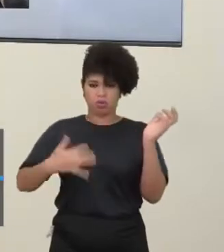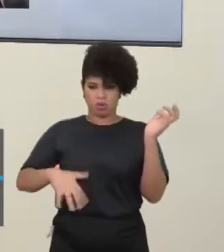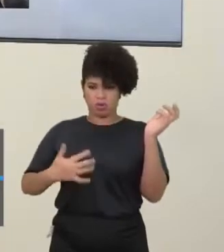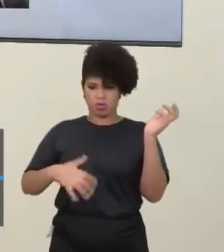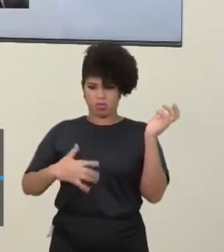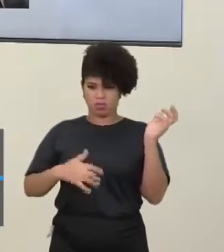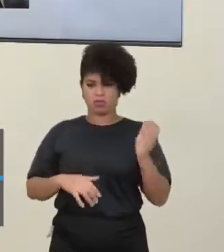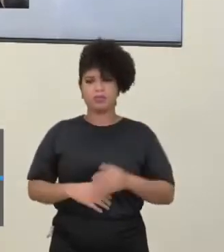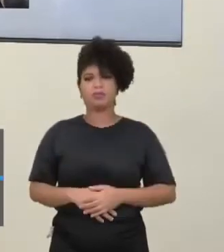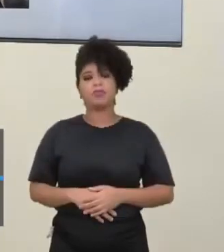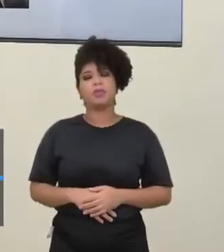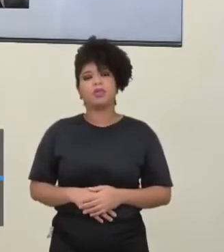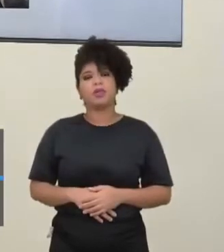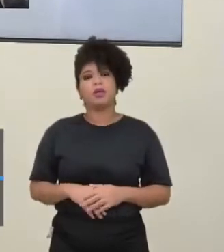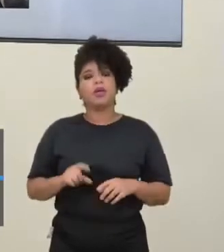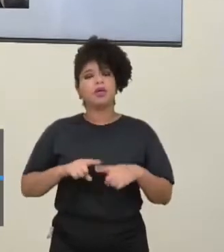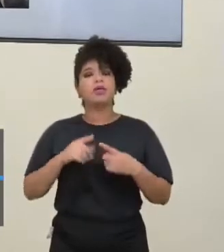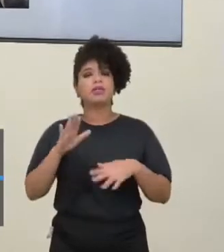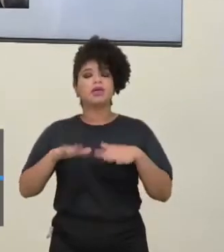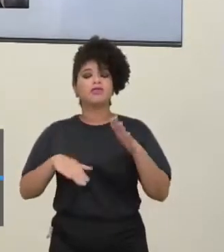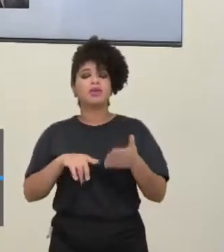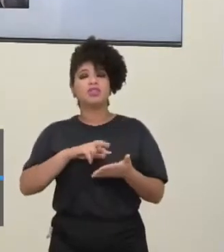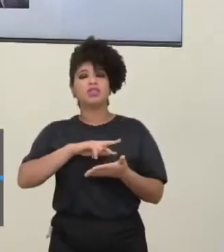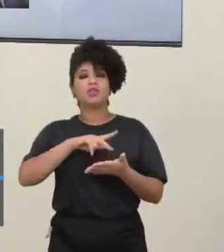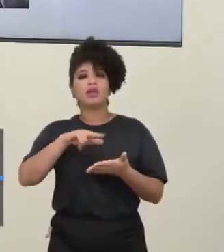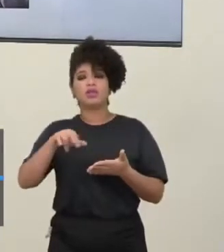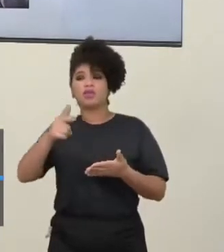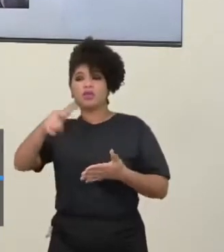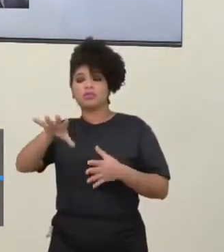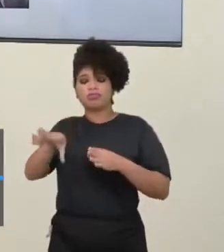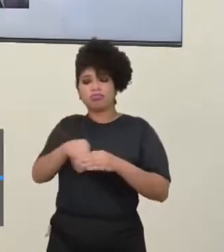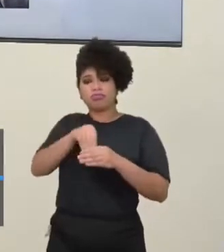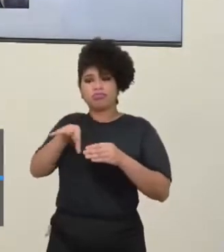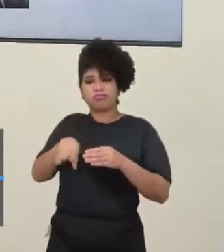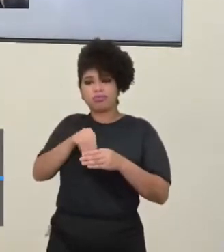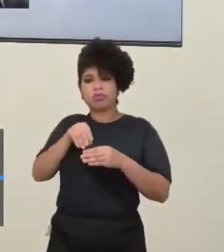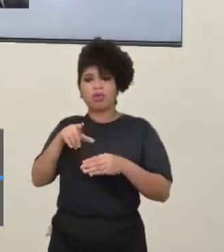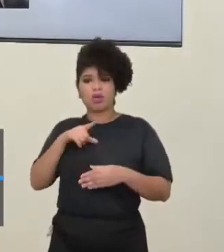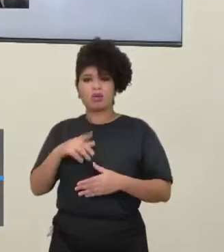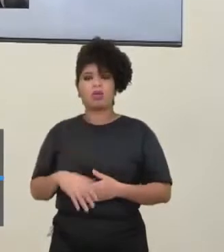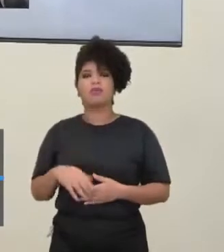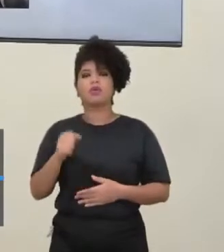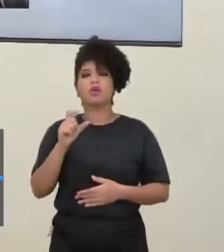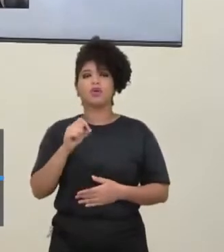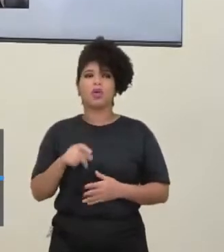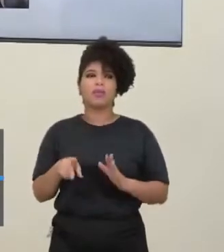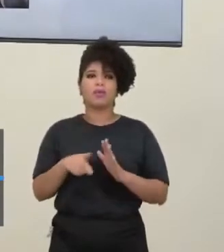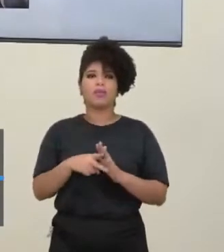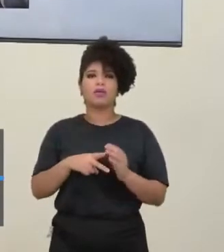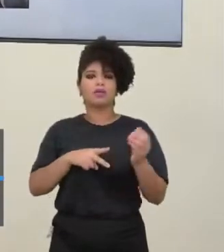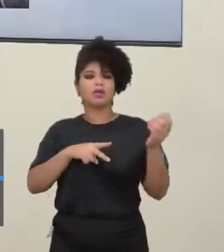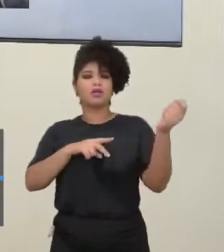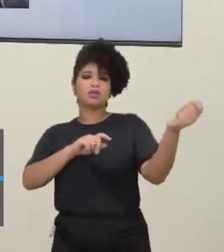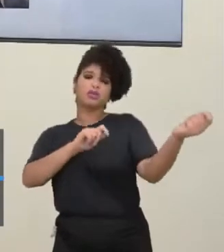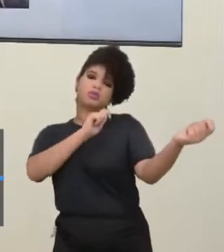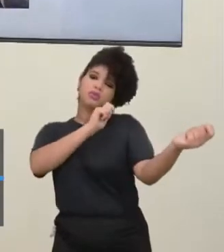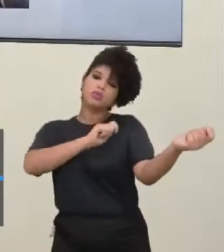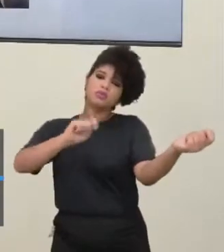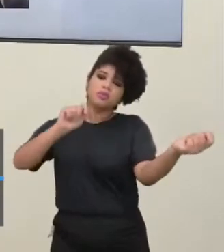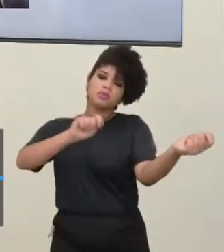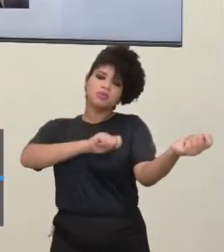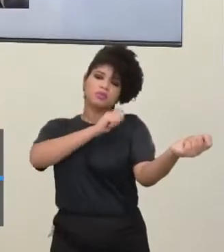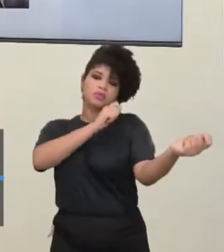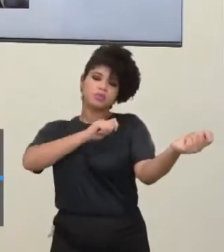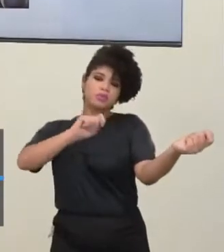precisa, naquela melodia, de vários outros elementos musicais, né? Você precisa de um violino, por exemplo, tem uma frase